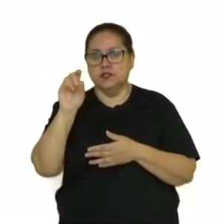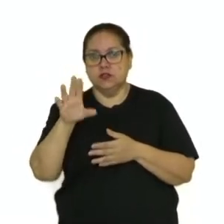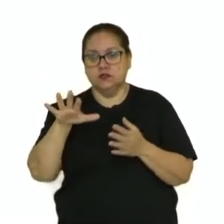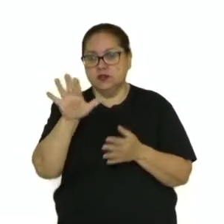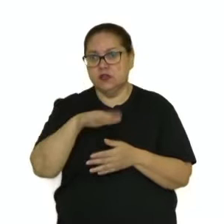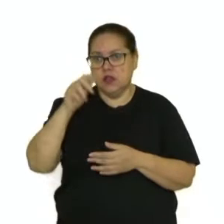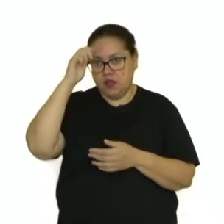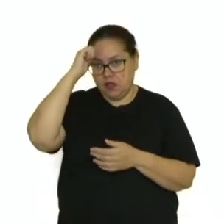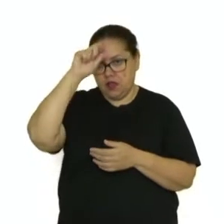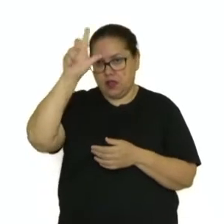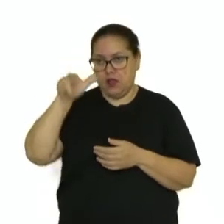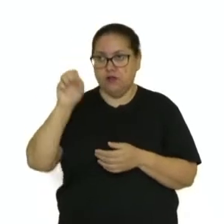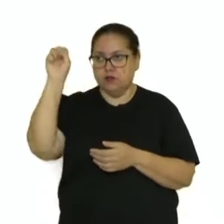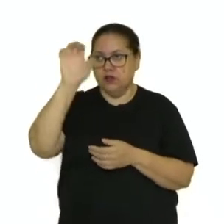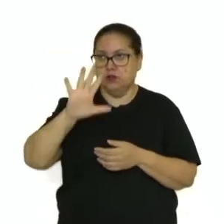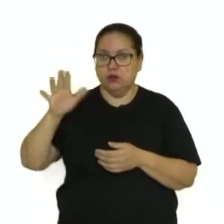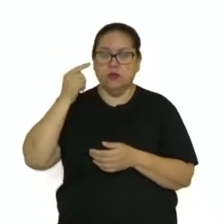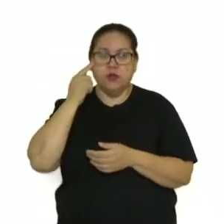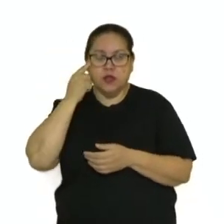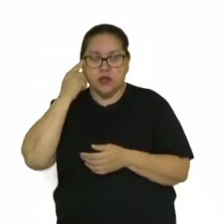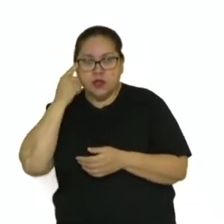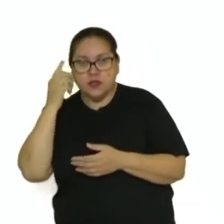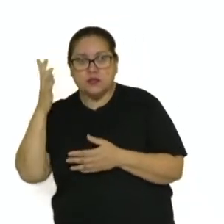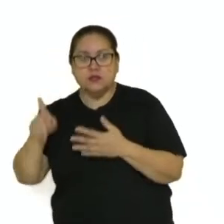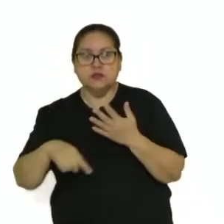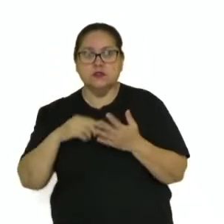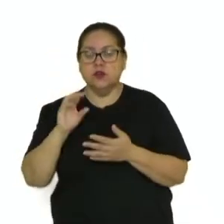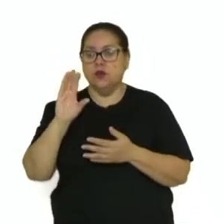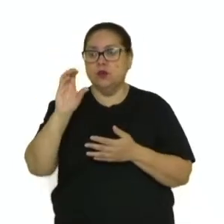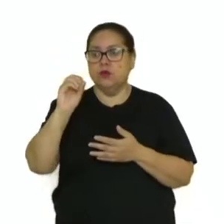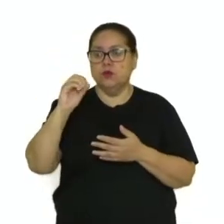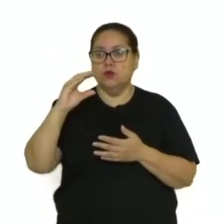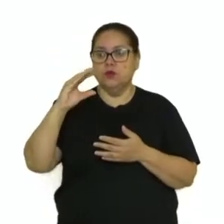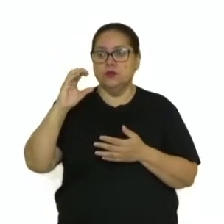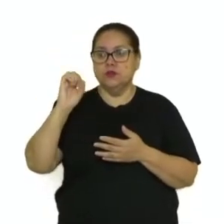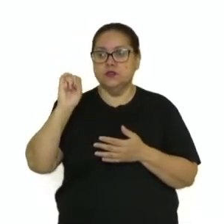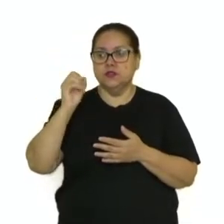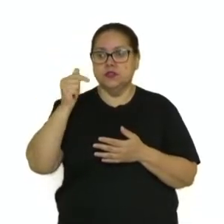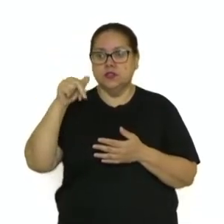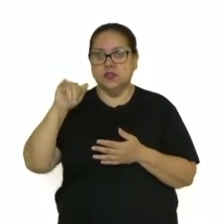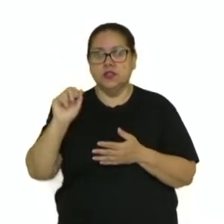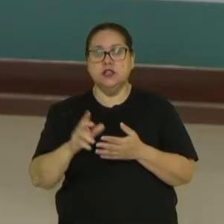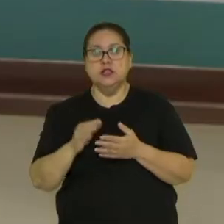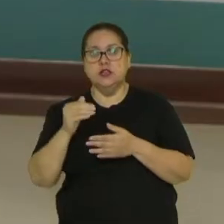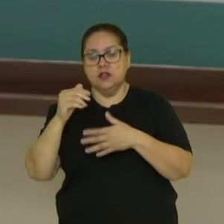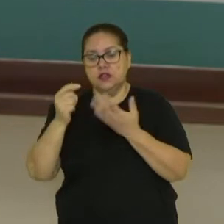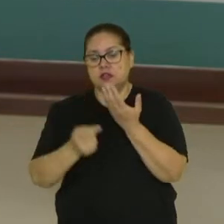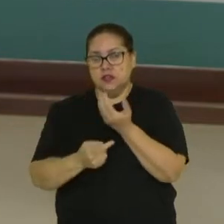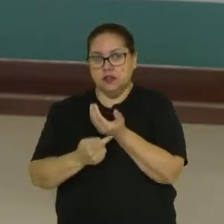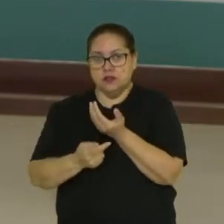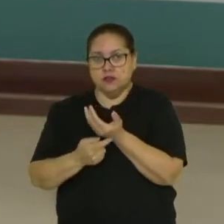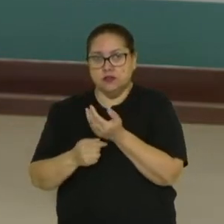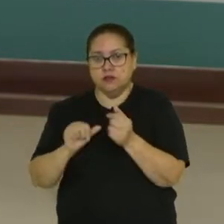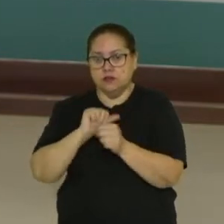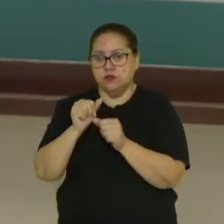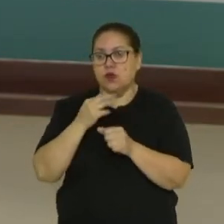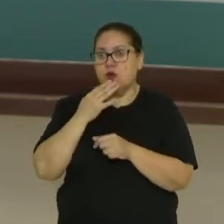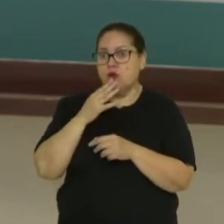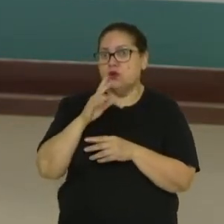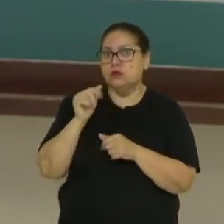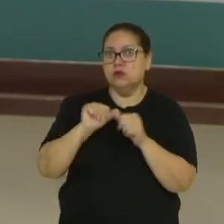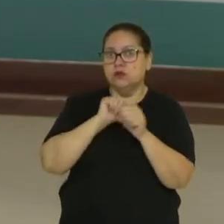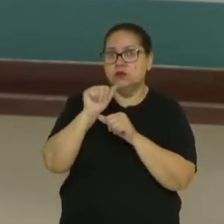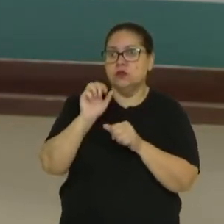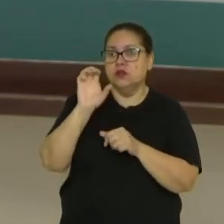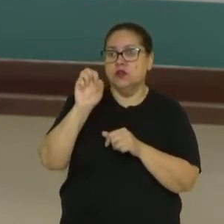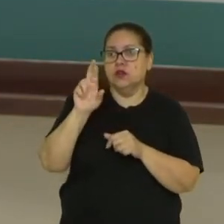a África, a Europa e a Ásia. Temos a Oceania, temos a Antártida, e o mapa vai mudando, agora já virou como